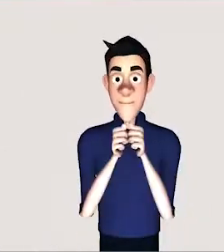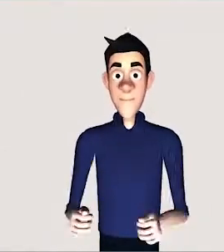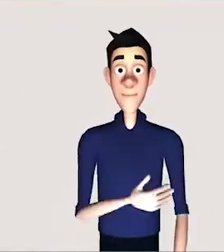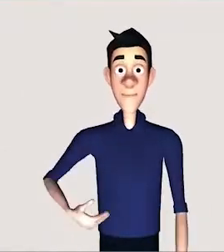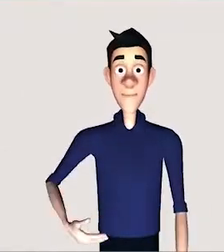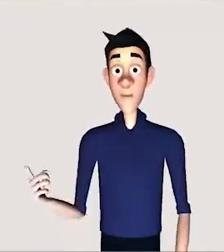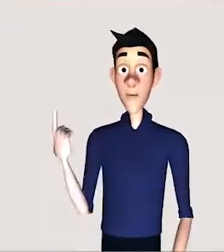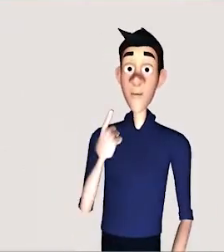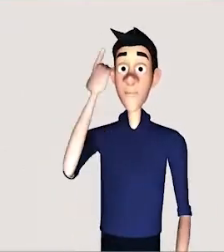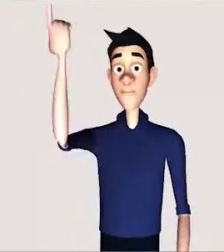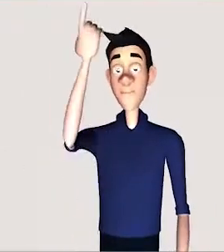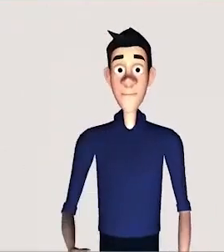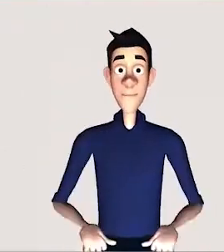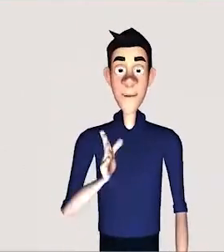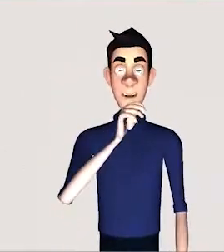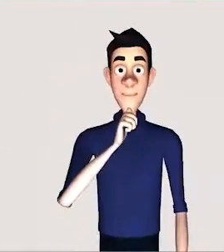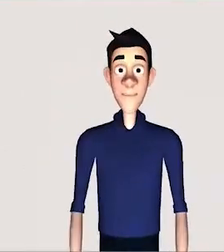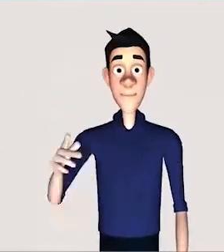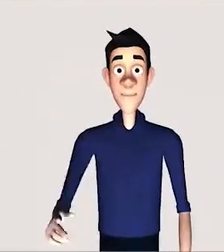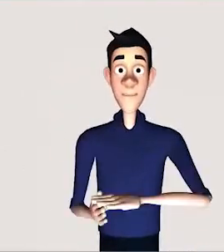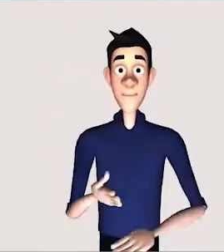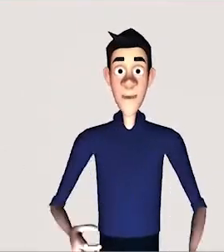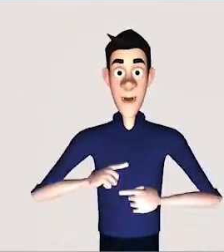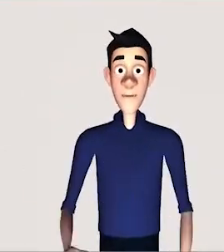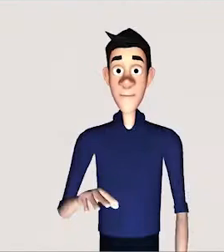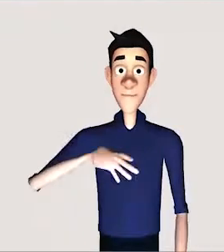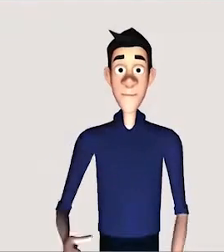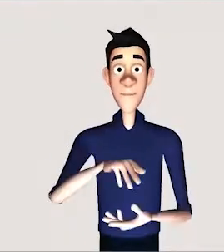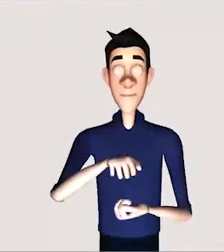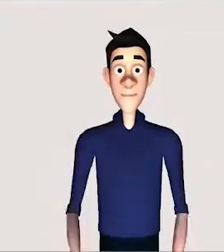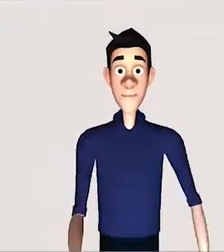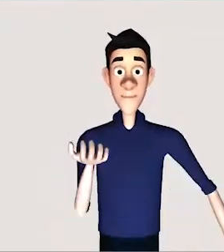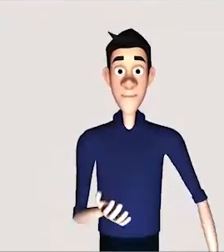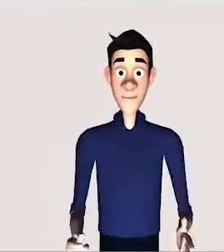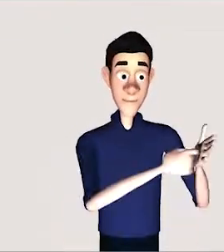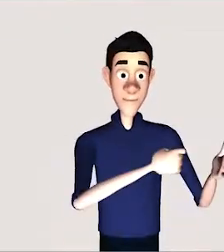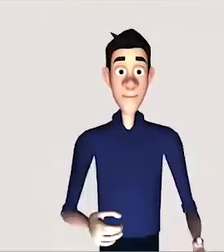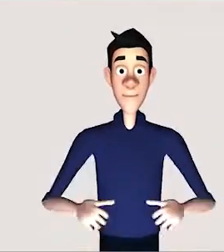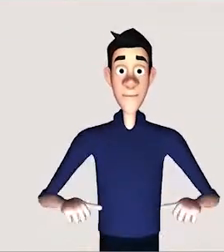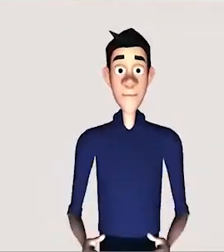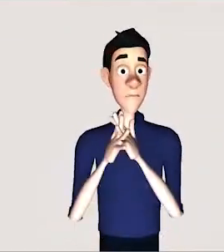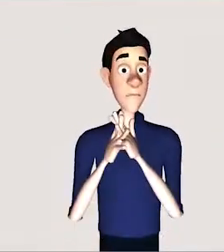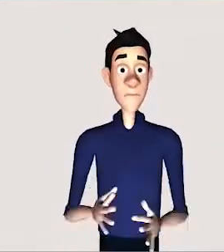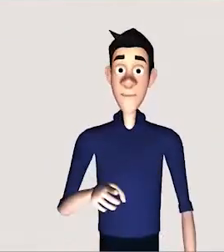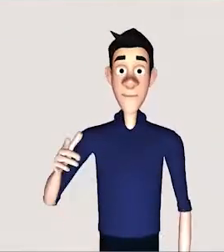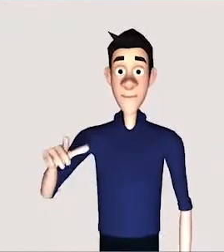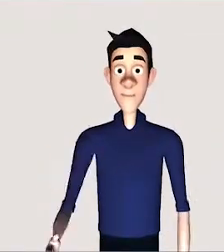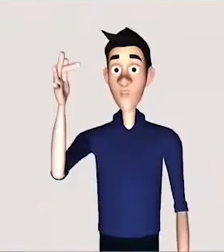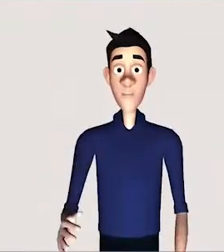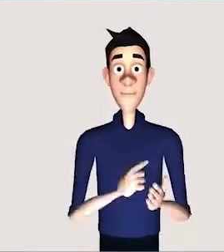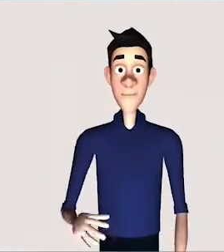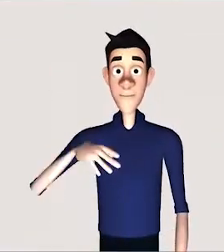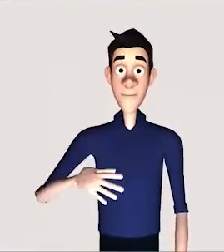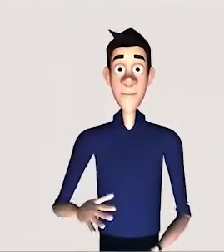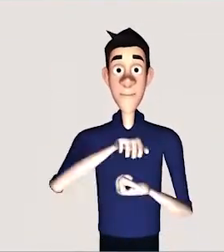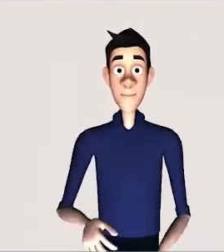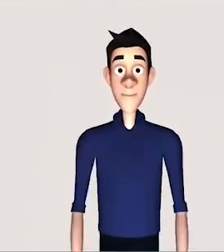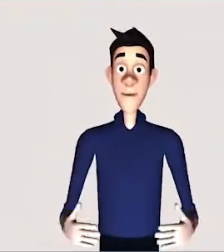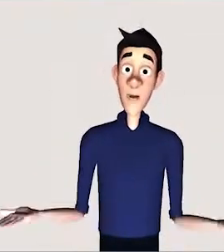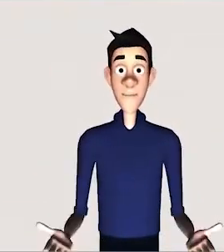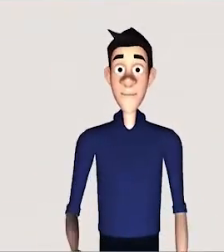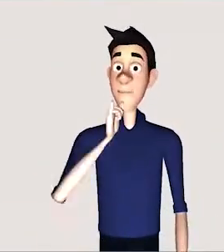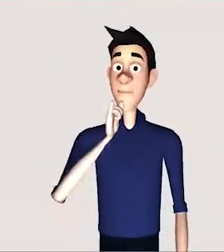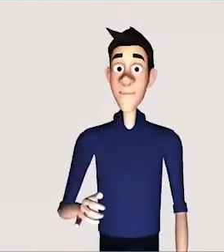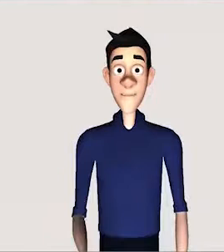Não dá para todos os alunos pararem ali para assinar. Então, o que você pode fazer é pedir para o professor, vem